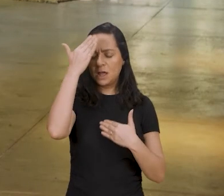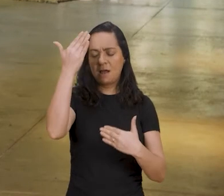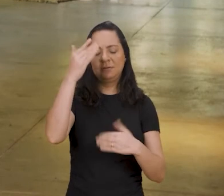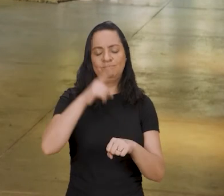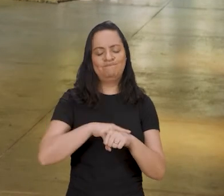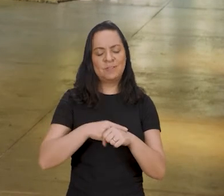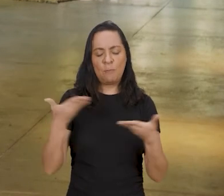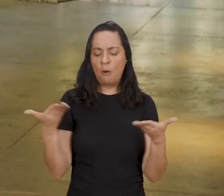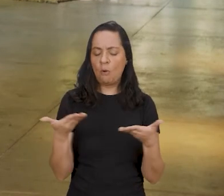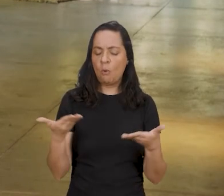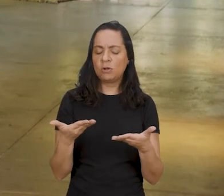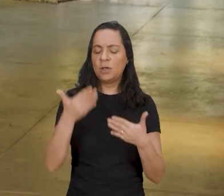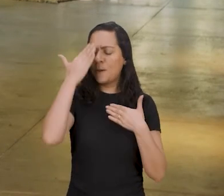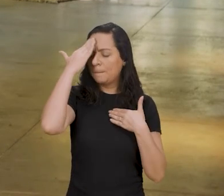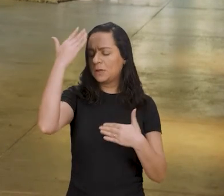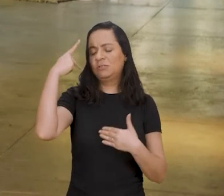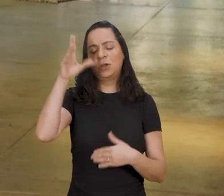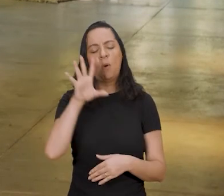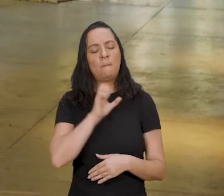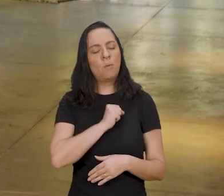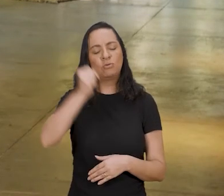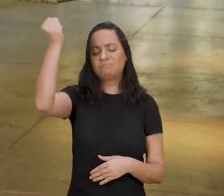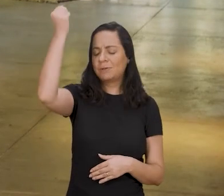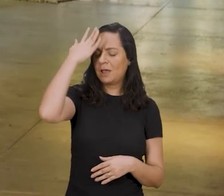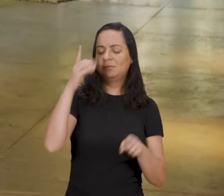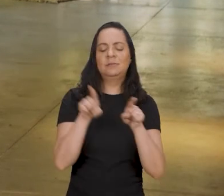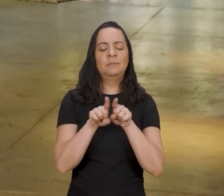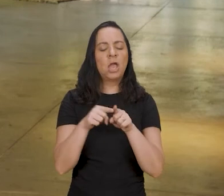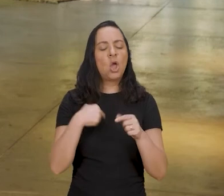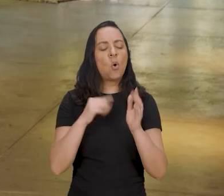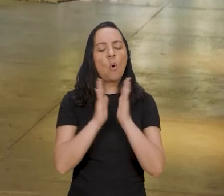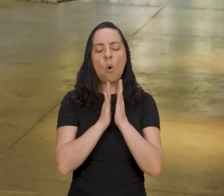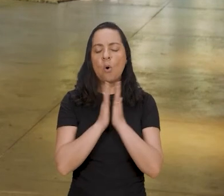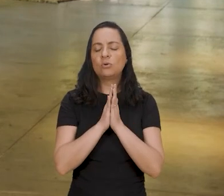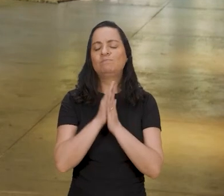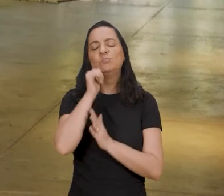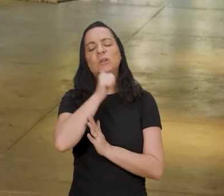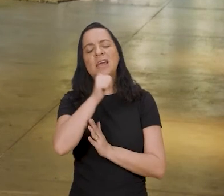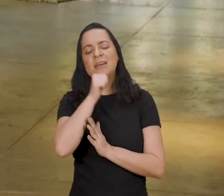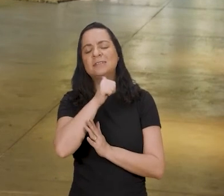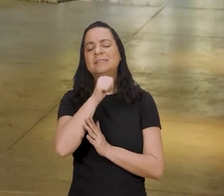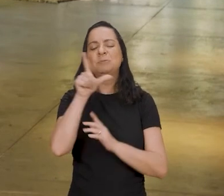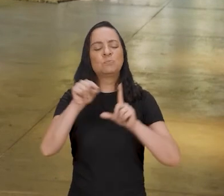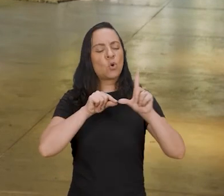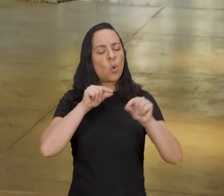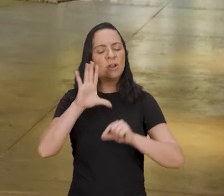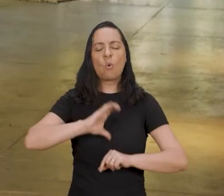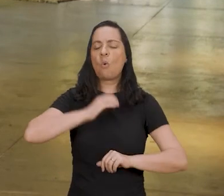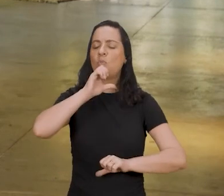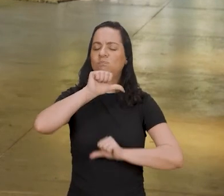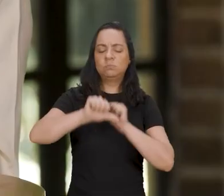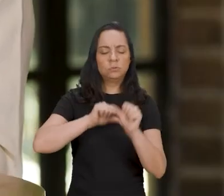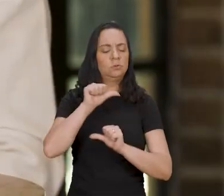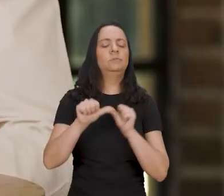tempo. Muito obrigado pelo teu amor e pela tua graça. Eu oro por mulheres que estão escolhendo ser